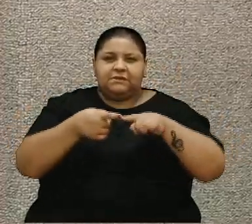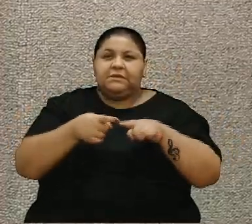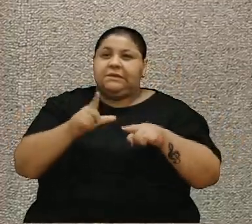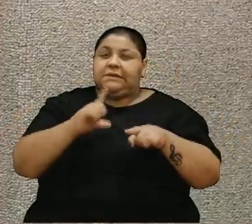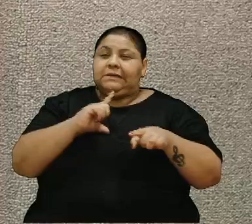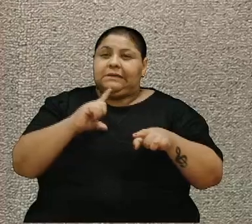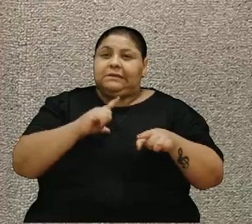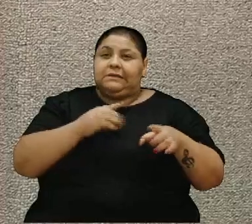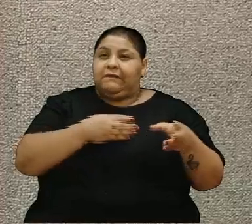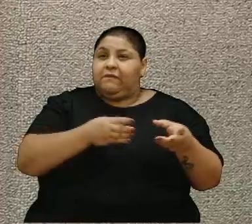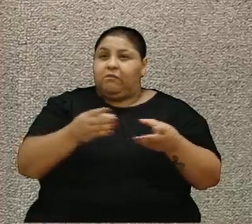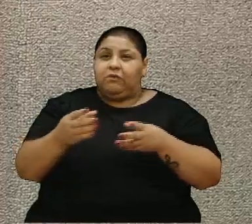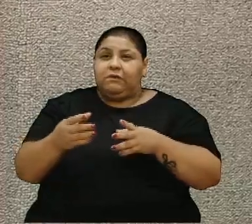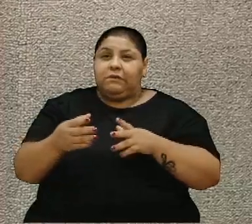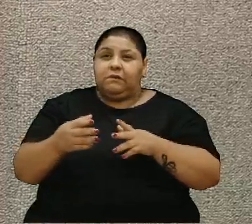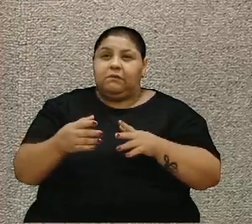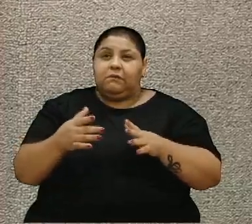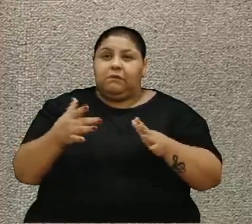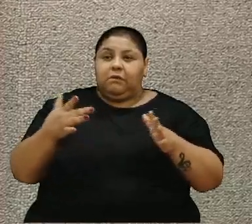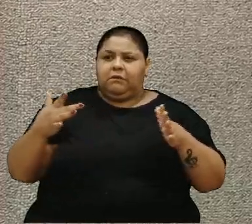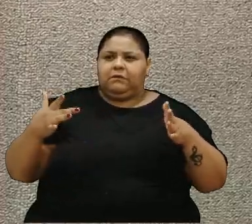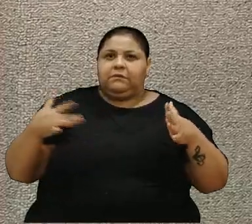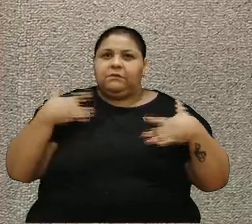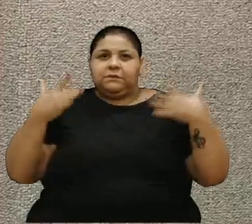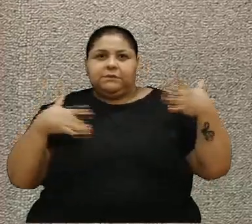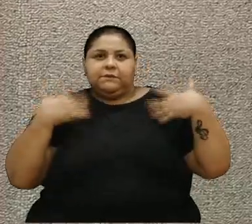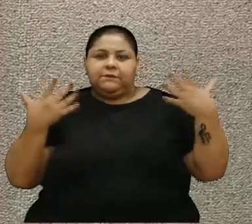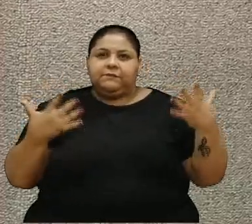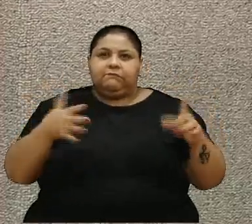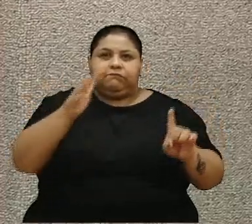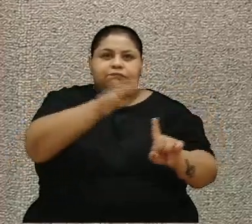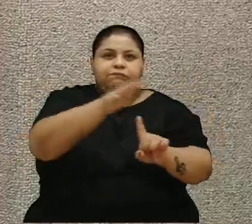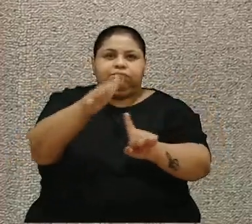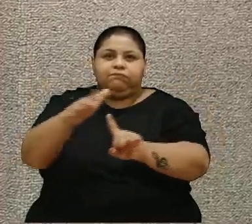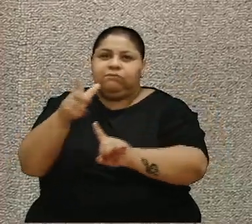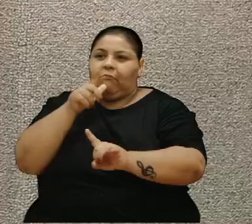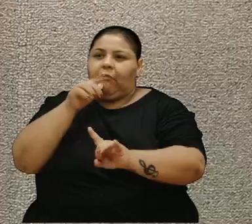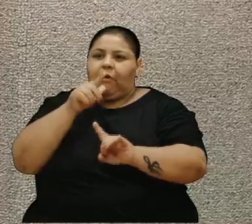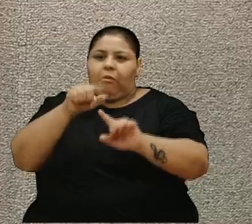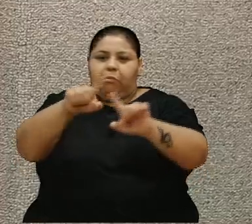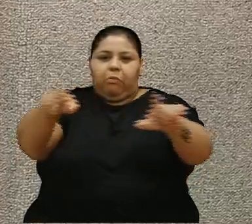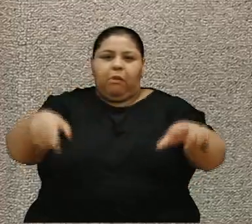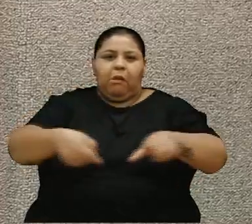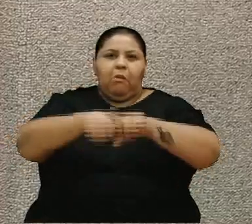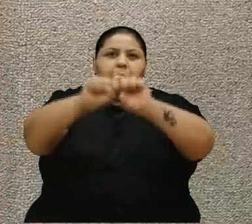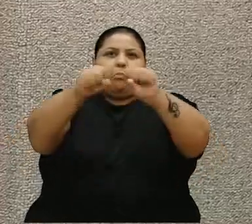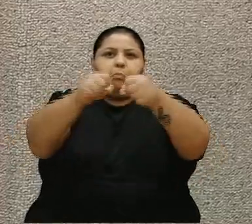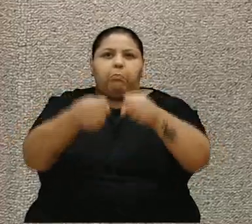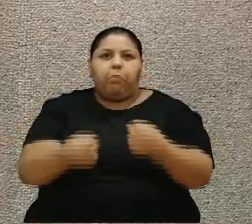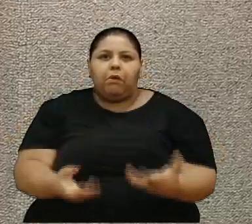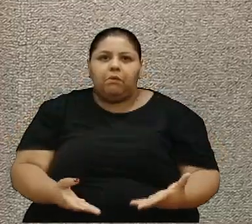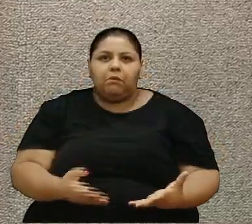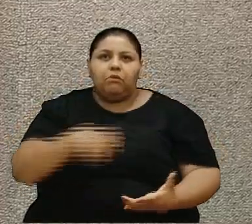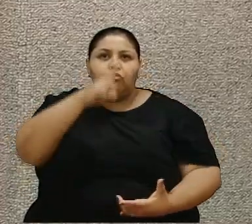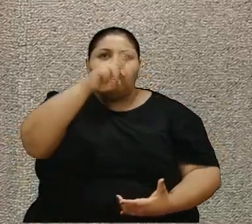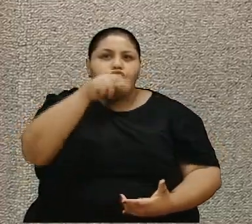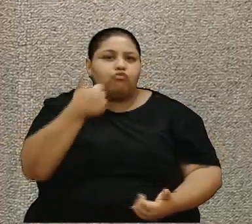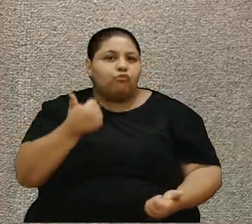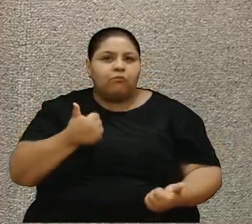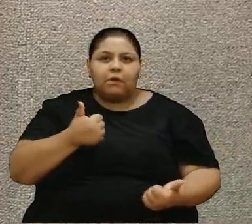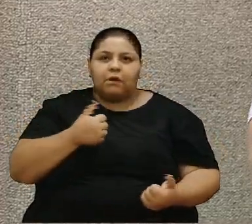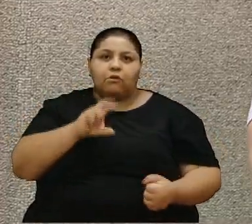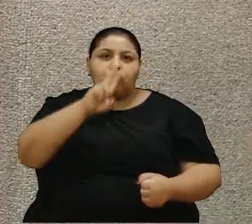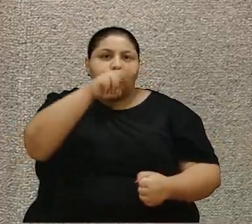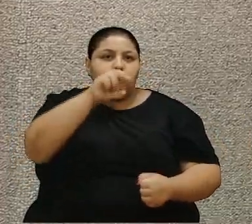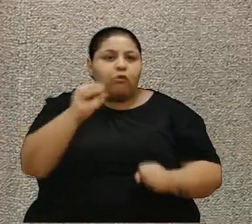muito terrorismo até, literalmente. A represa vai estourar, nunca chegou nem próximo de